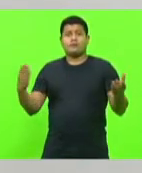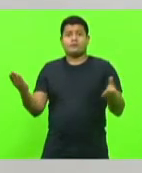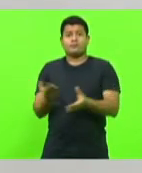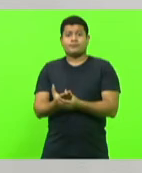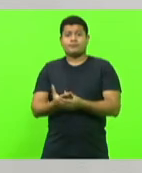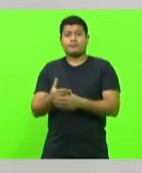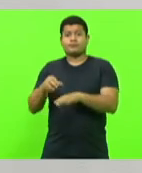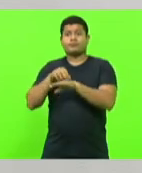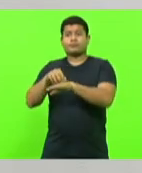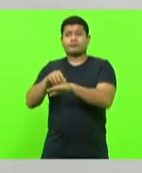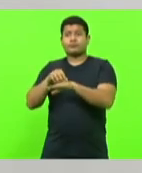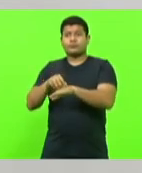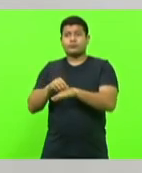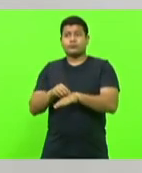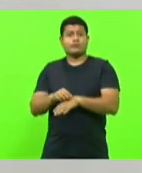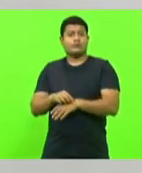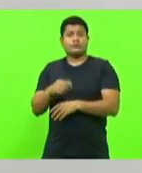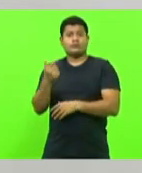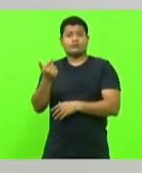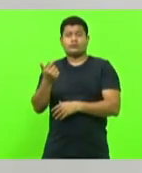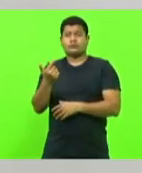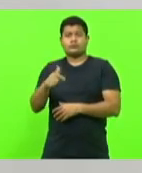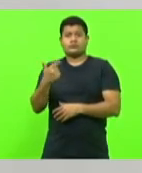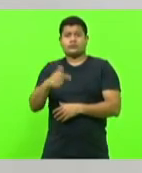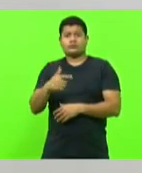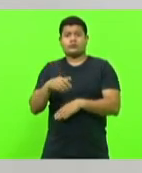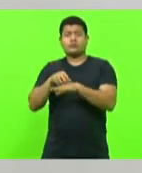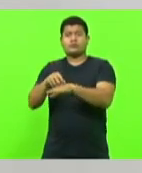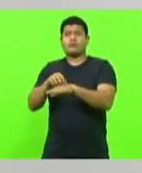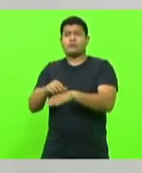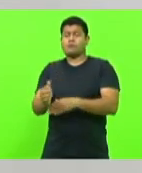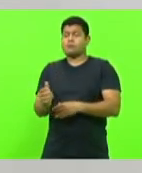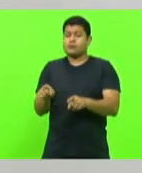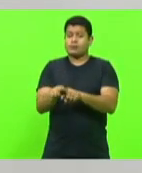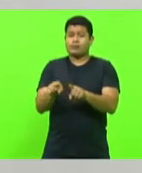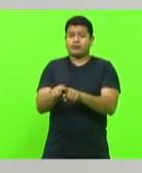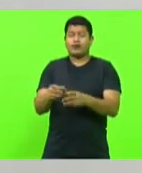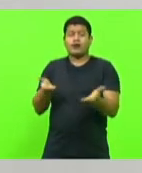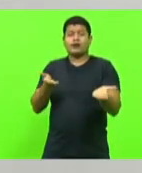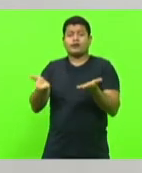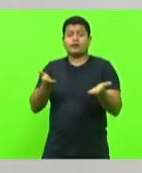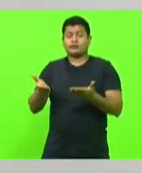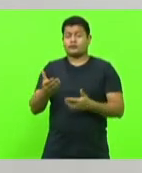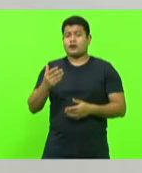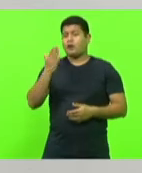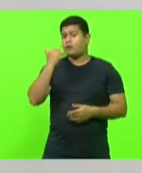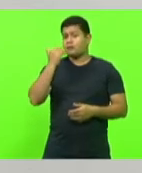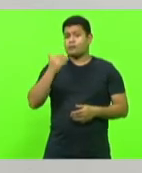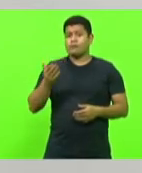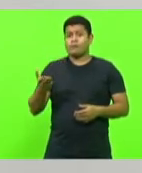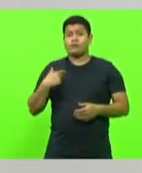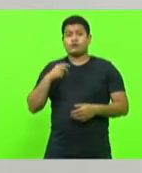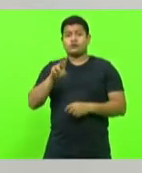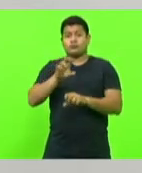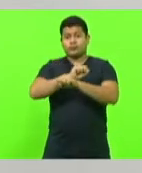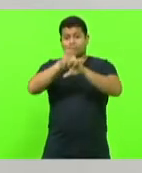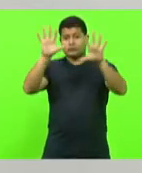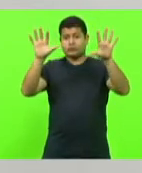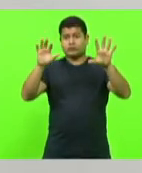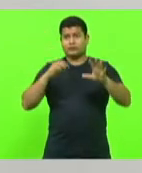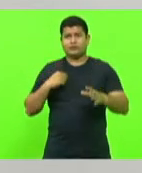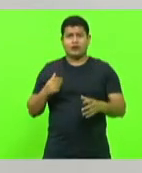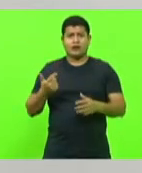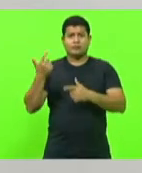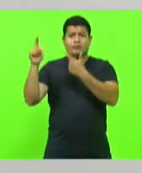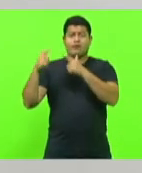transporte. Então, Joinville não tinha licitação de transporte e de alimentação. Então, só para deixar claro, né, para que não haja vários comentários,